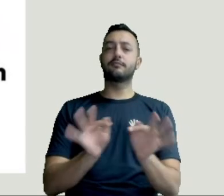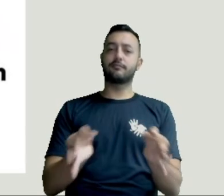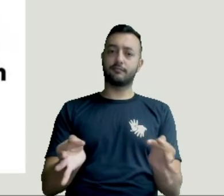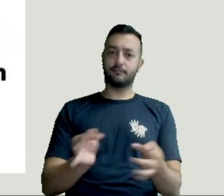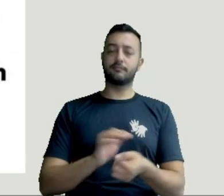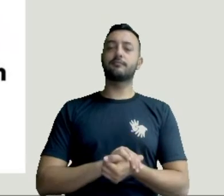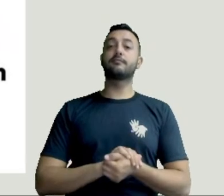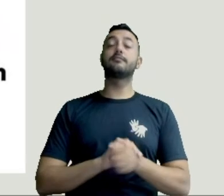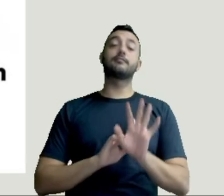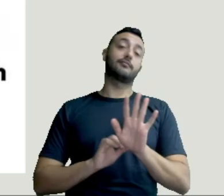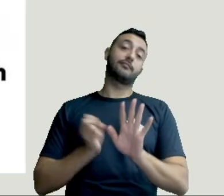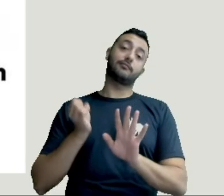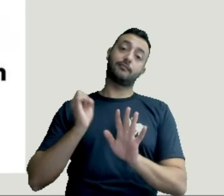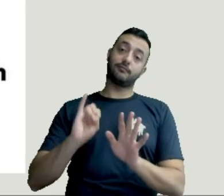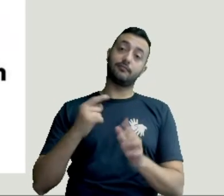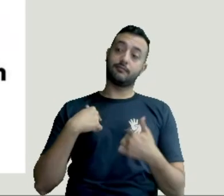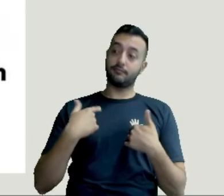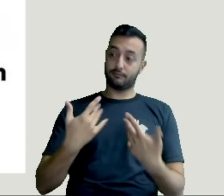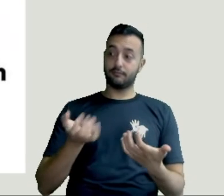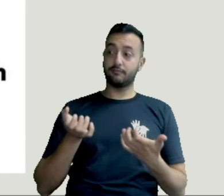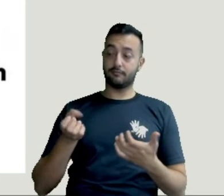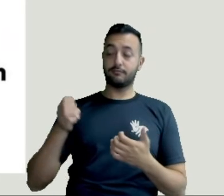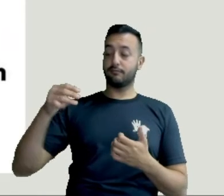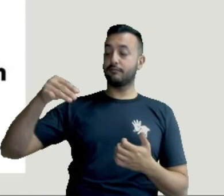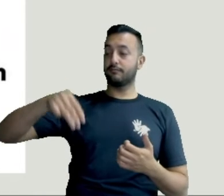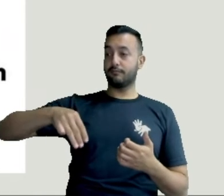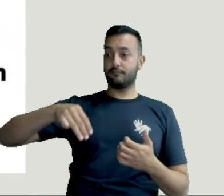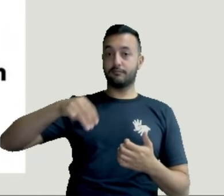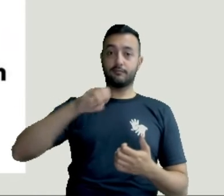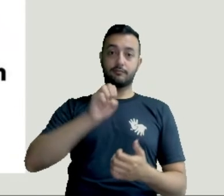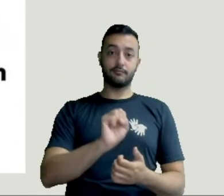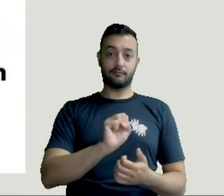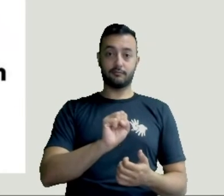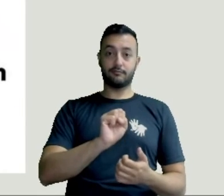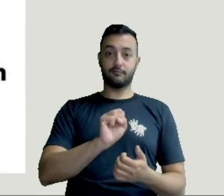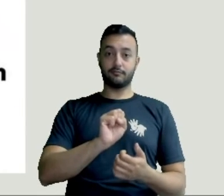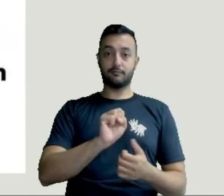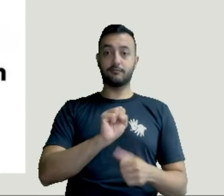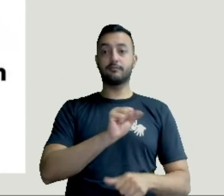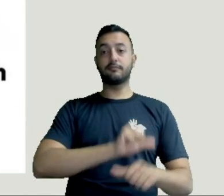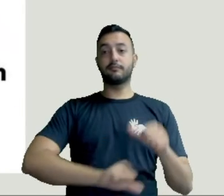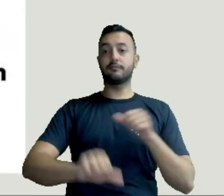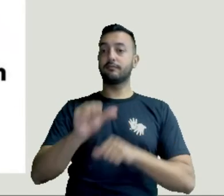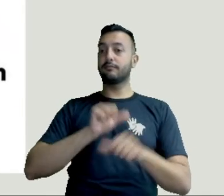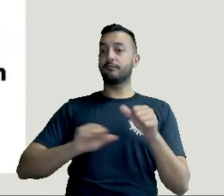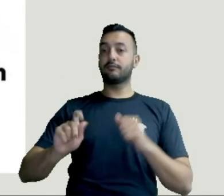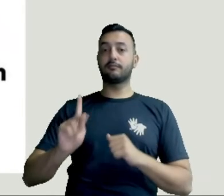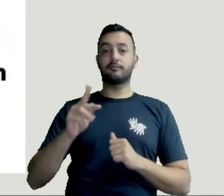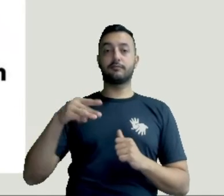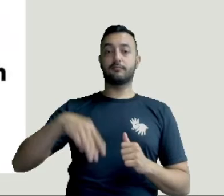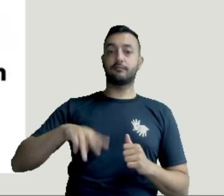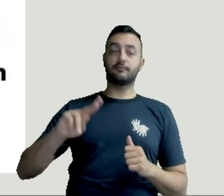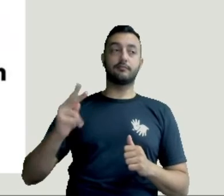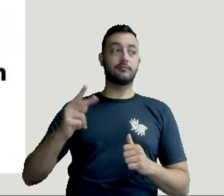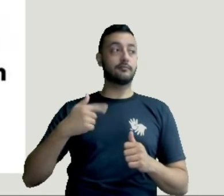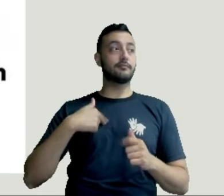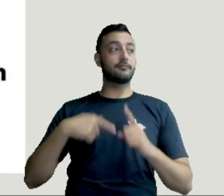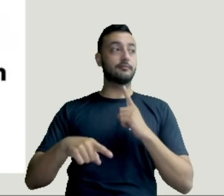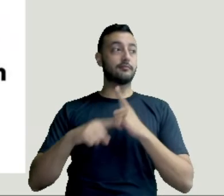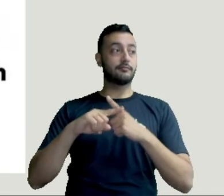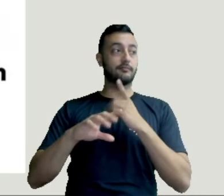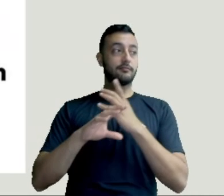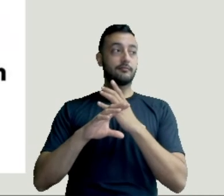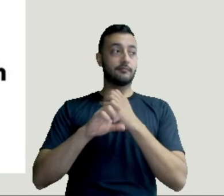simples. Mas se eu quero ir de metros por segundo para quilômetros por hora, eu vou multiplicar,